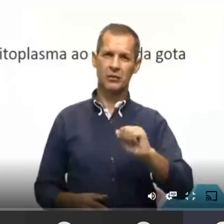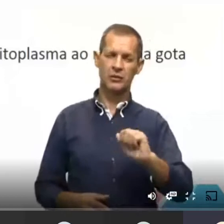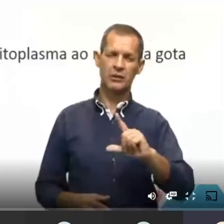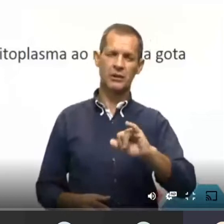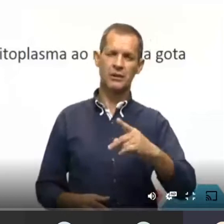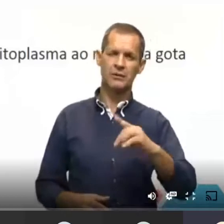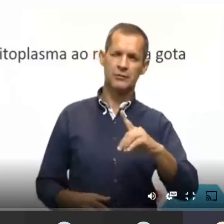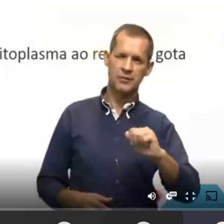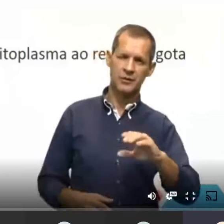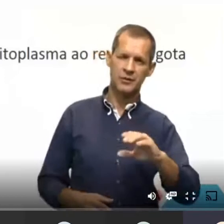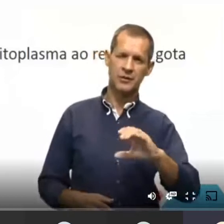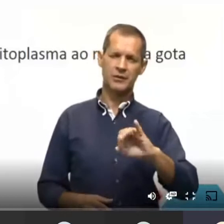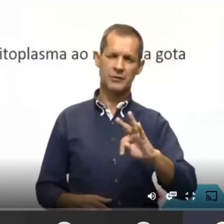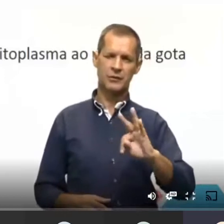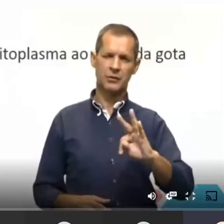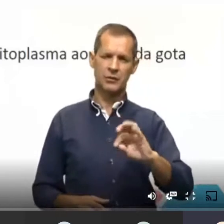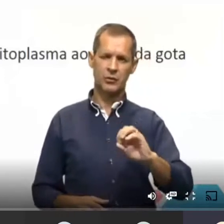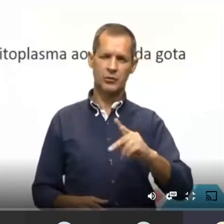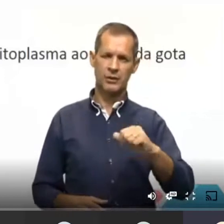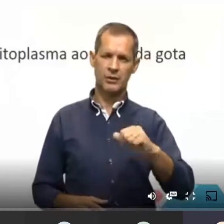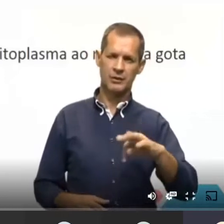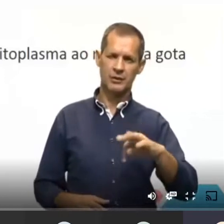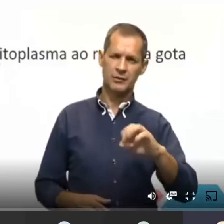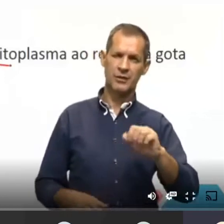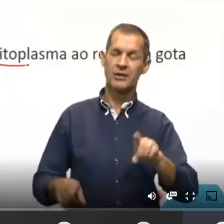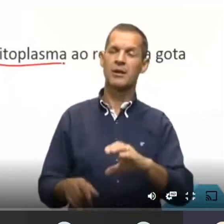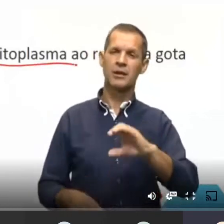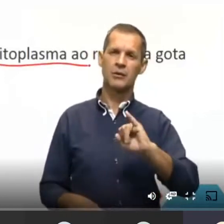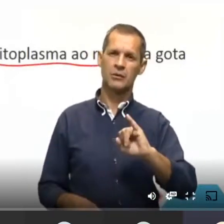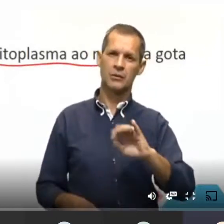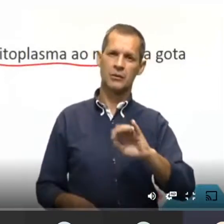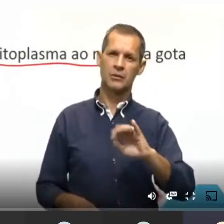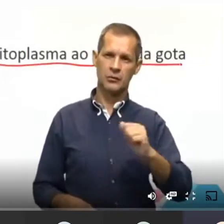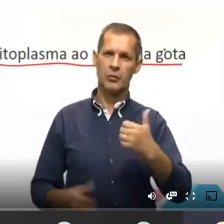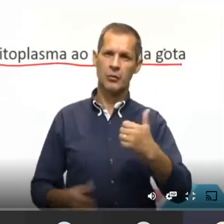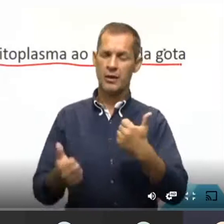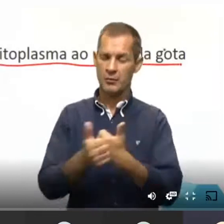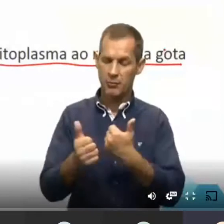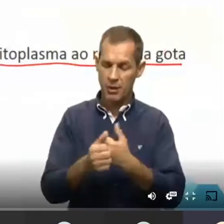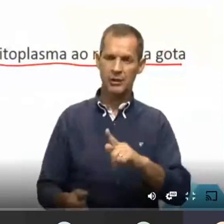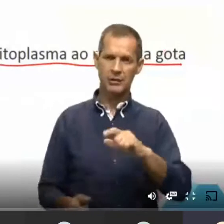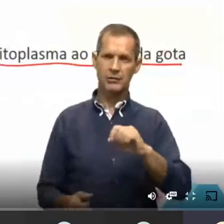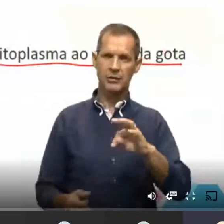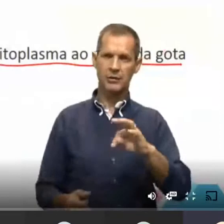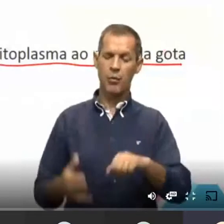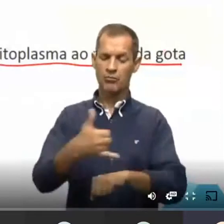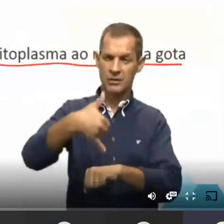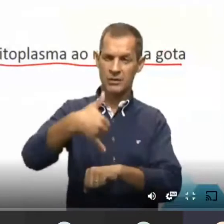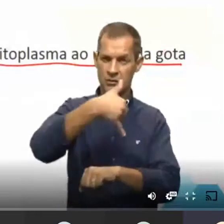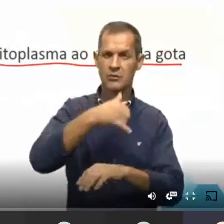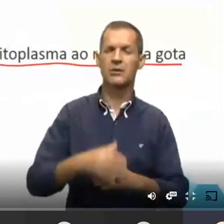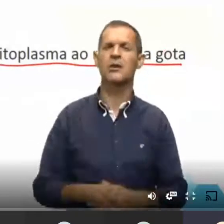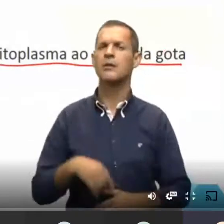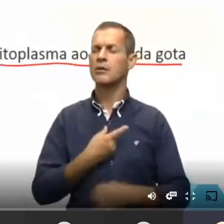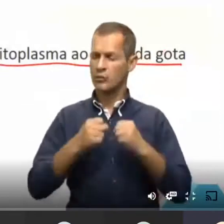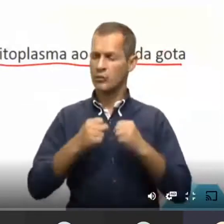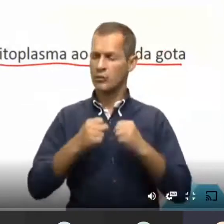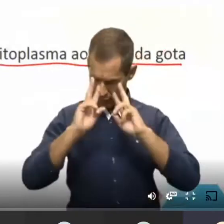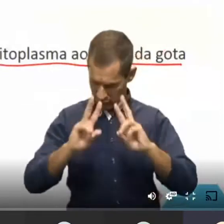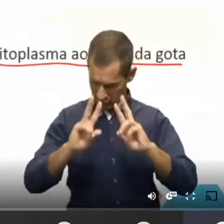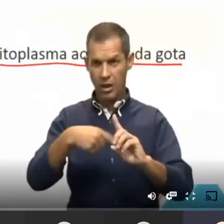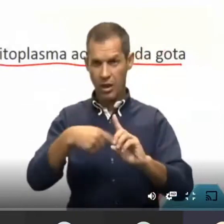lipídica citoplasmática dos hepatócitos, né? E também um citoplasma ao redor desta gota de gordura, né? Que a gente